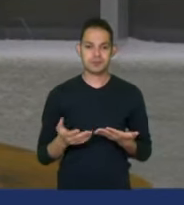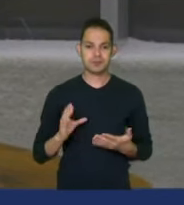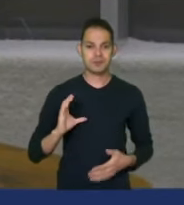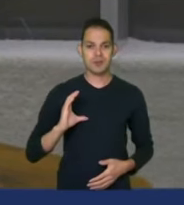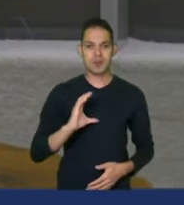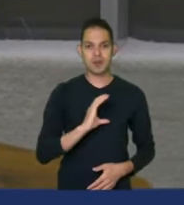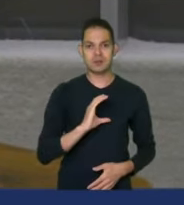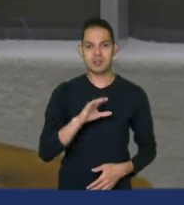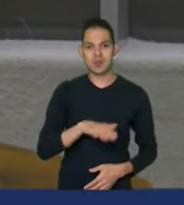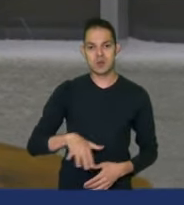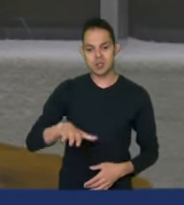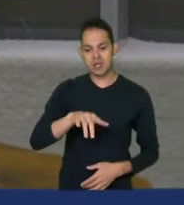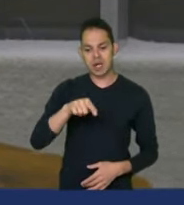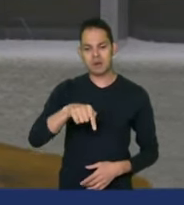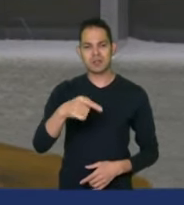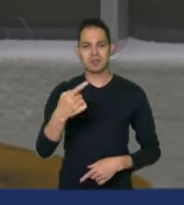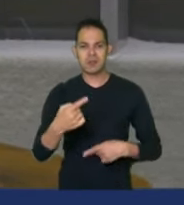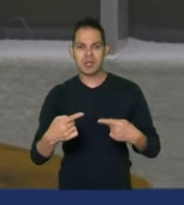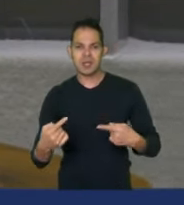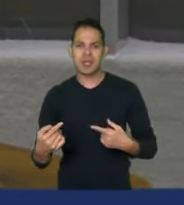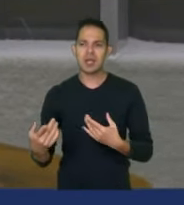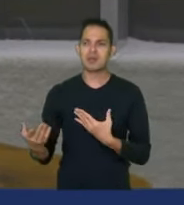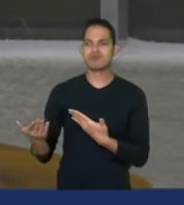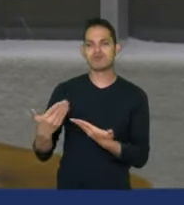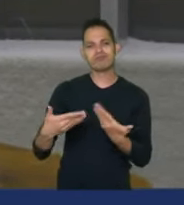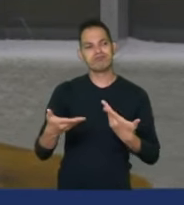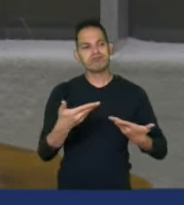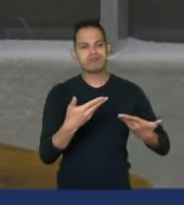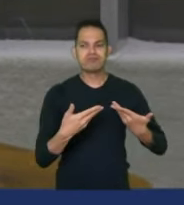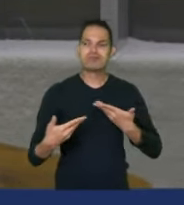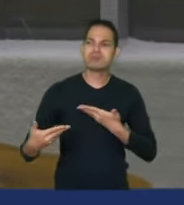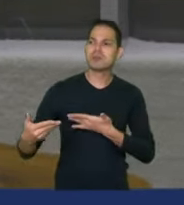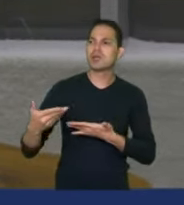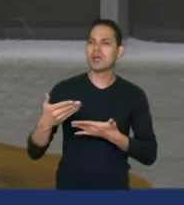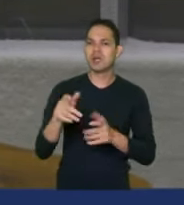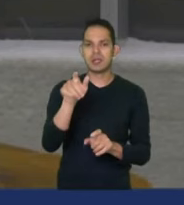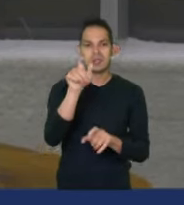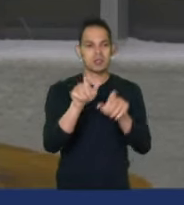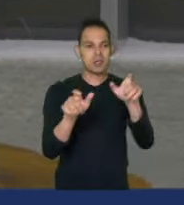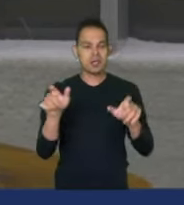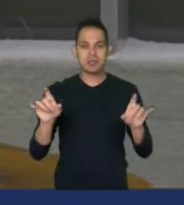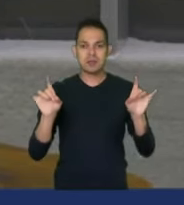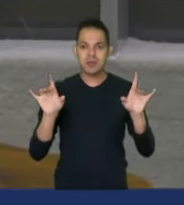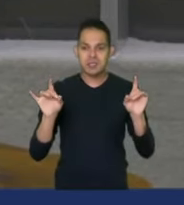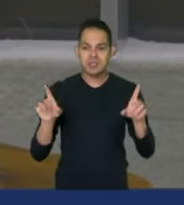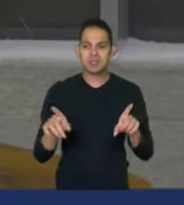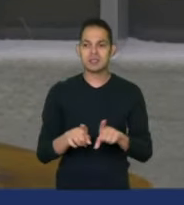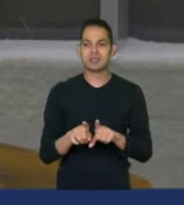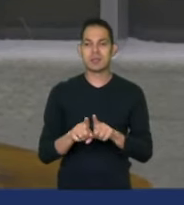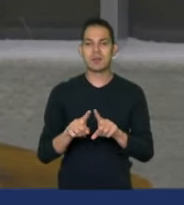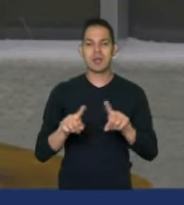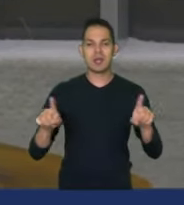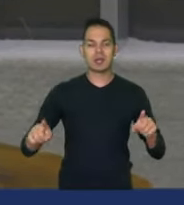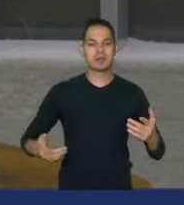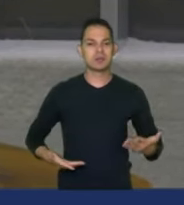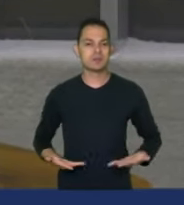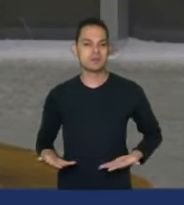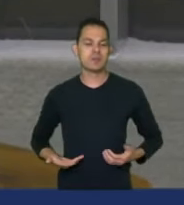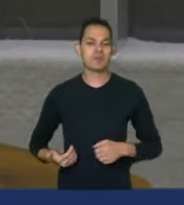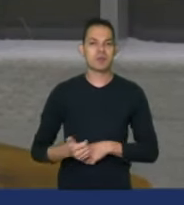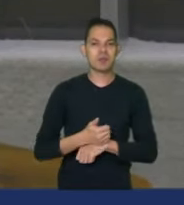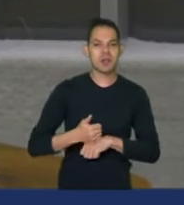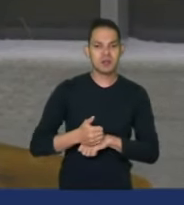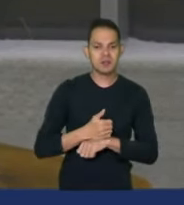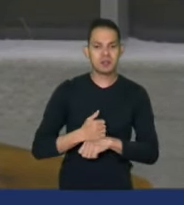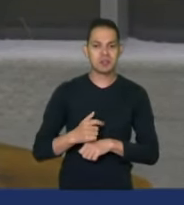geral para debater, discutir e ouvir os especialistas, os sindicatos eletricitários, dos petroleiros, que mais do que